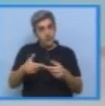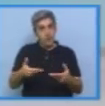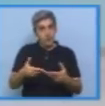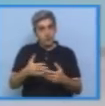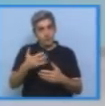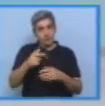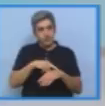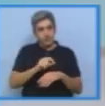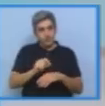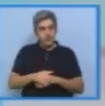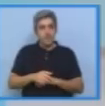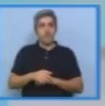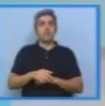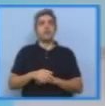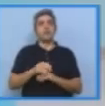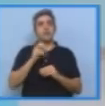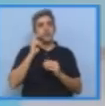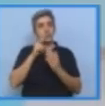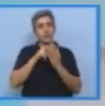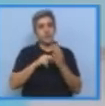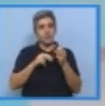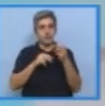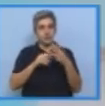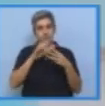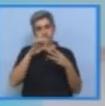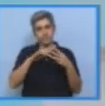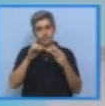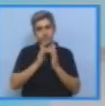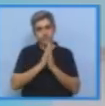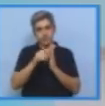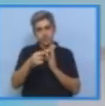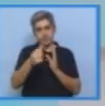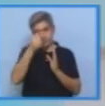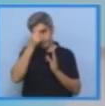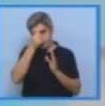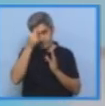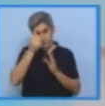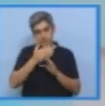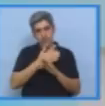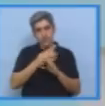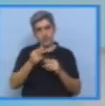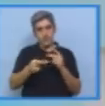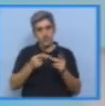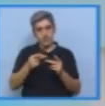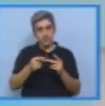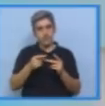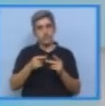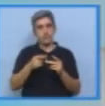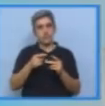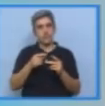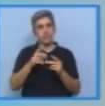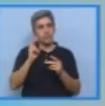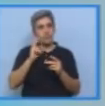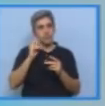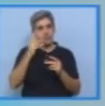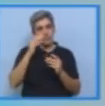nos próximos minutos, olhando os 3 textos que fazem parte da liturgia de domingo, e antes de analisarmos o Evangelho, vamos